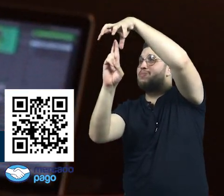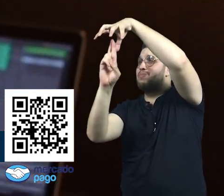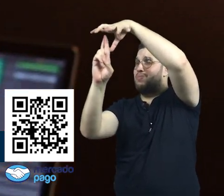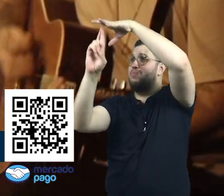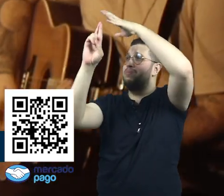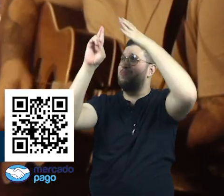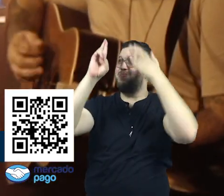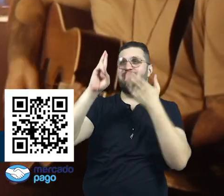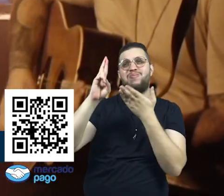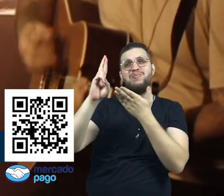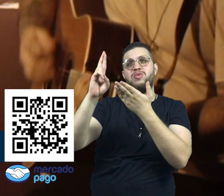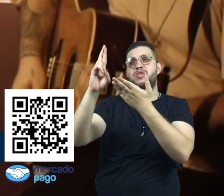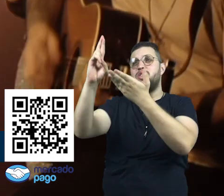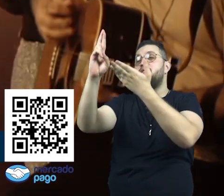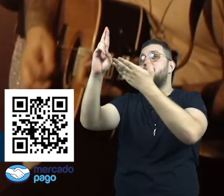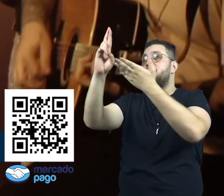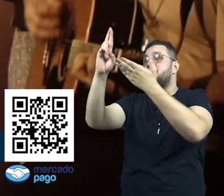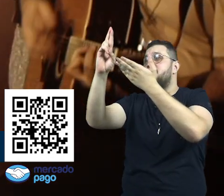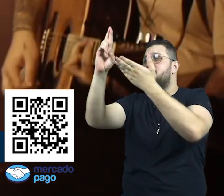reis e